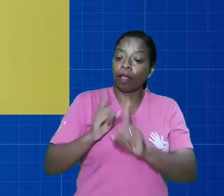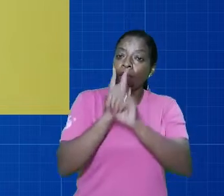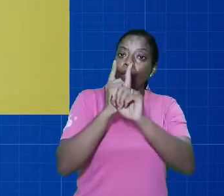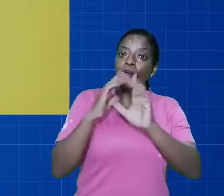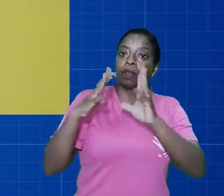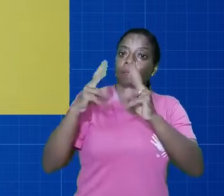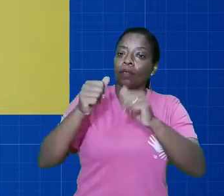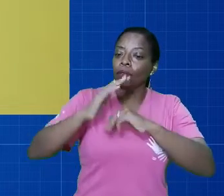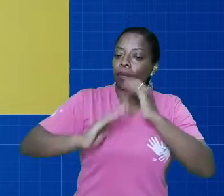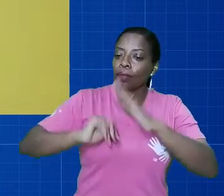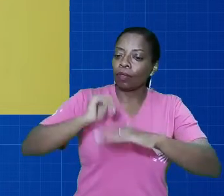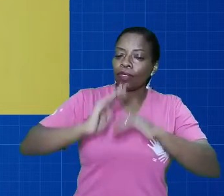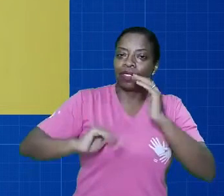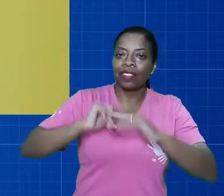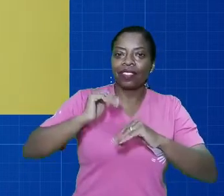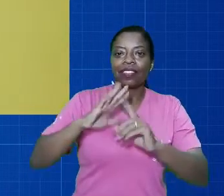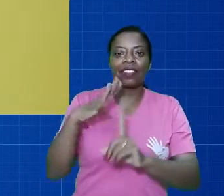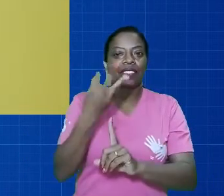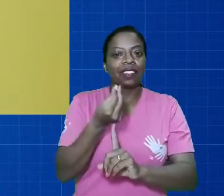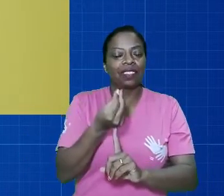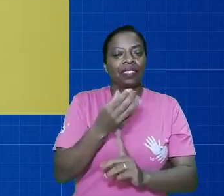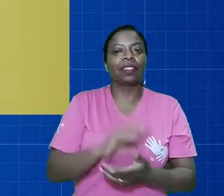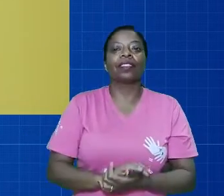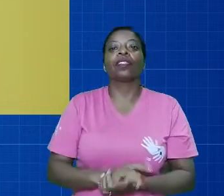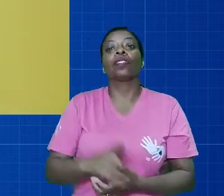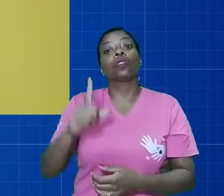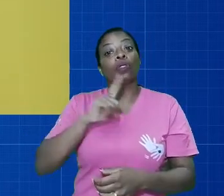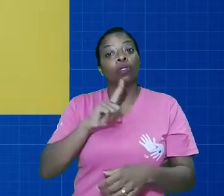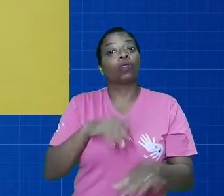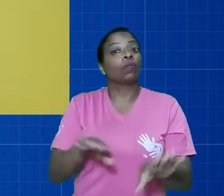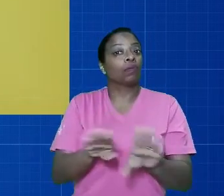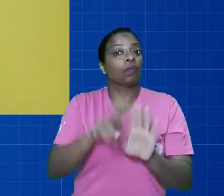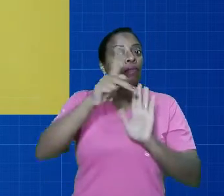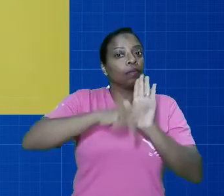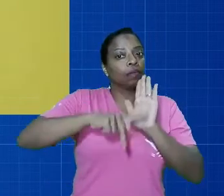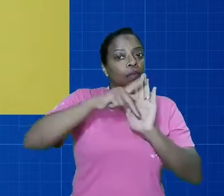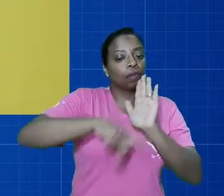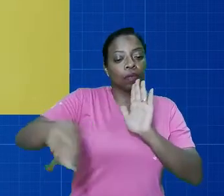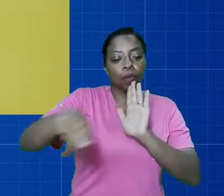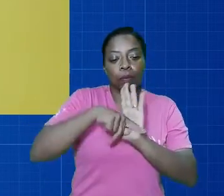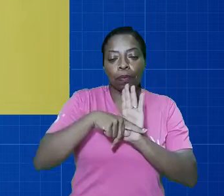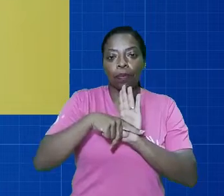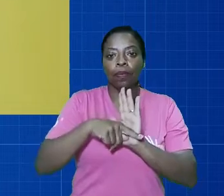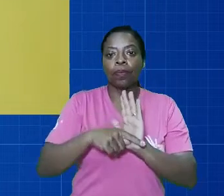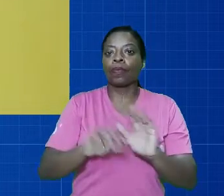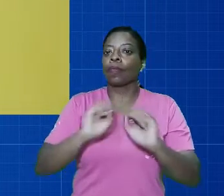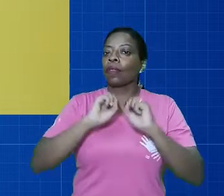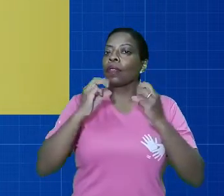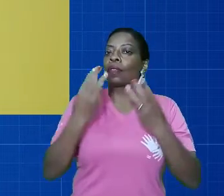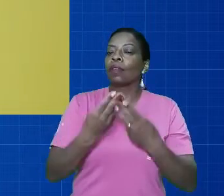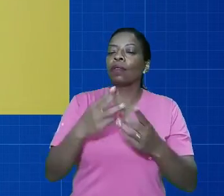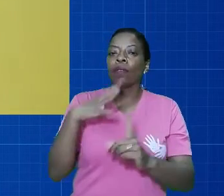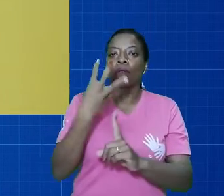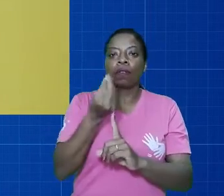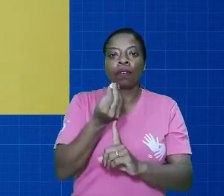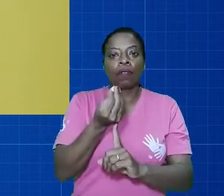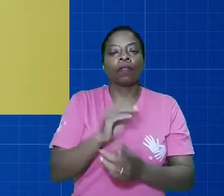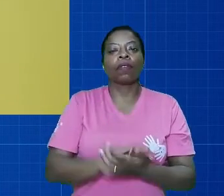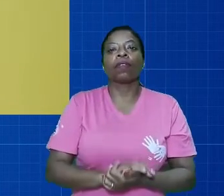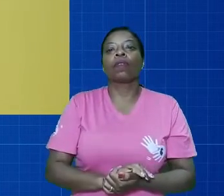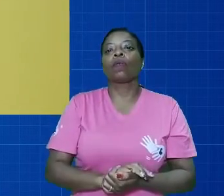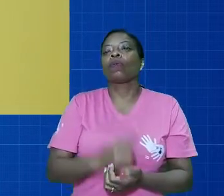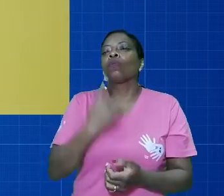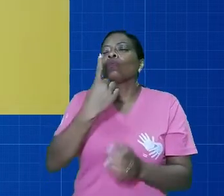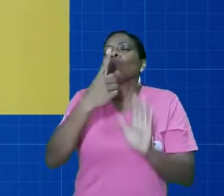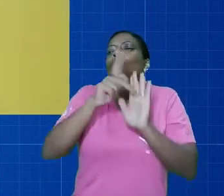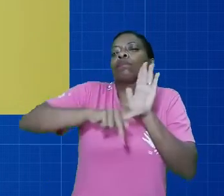a gente tinha os nossos projetos também da oficina, né? E um dos projetos assim que deu muito certo foi o